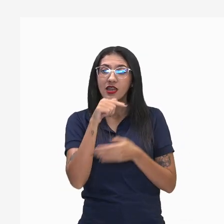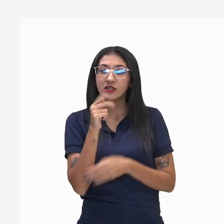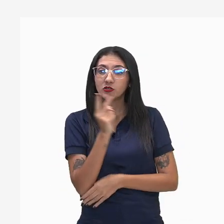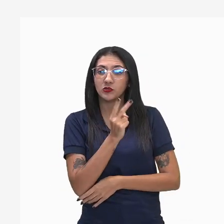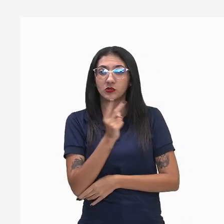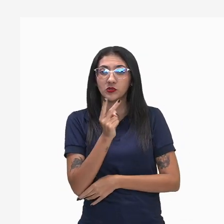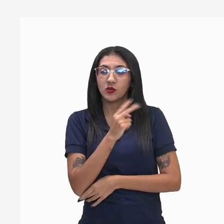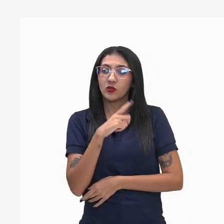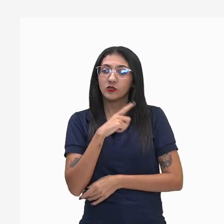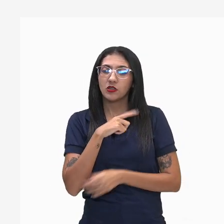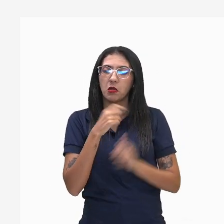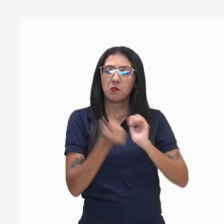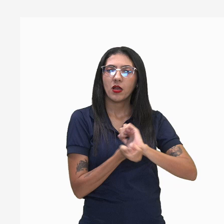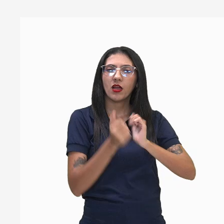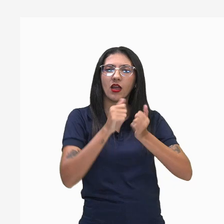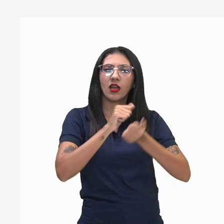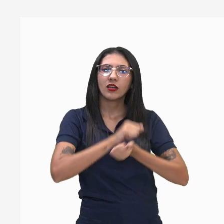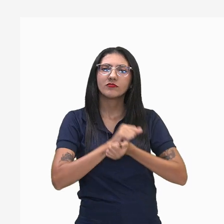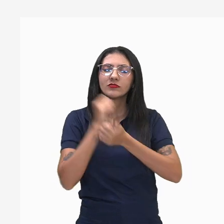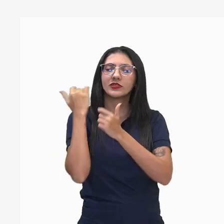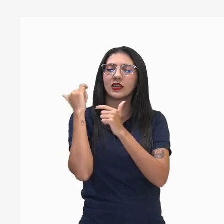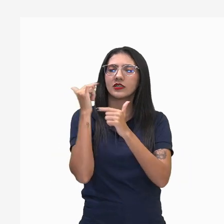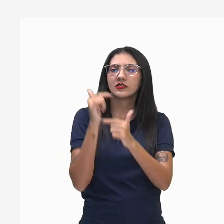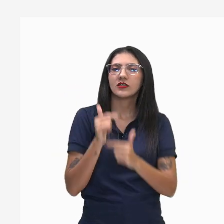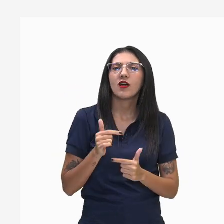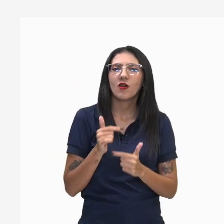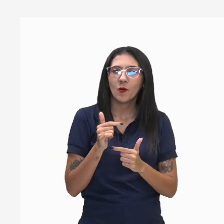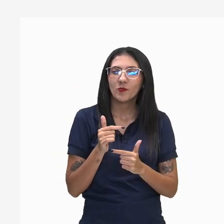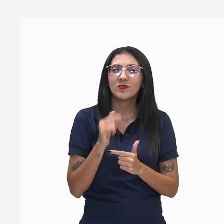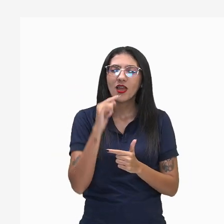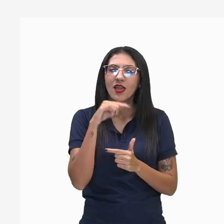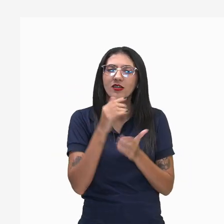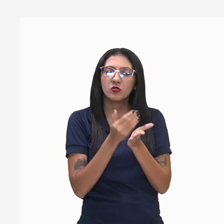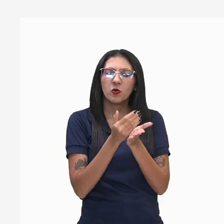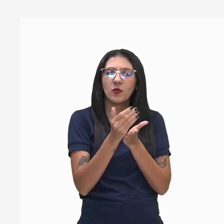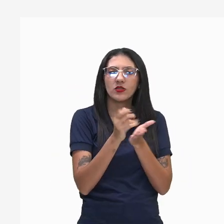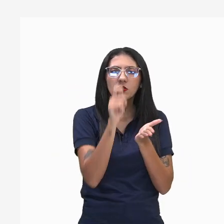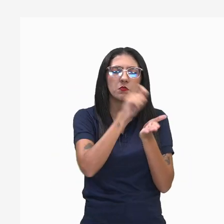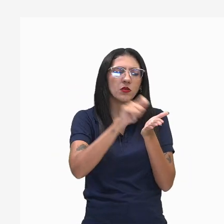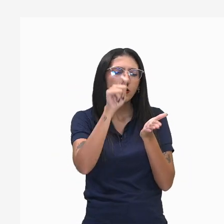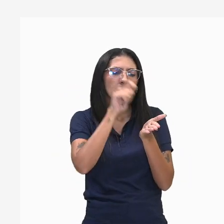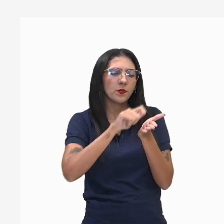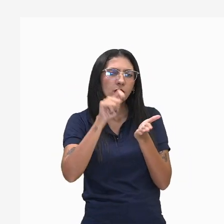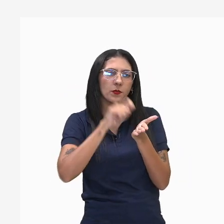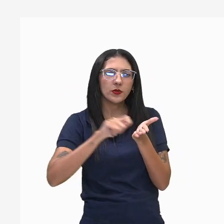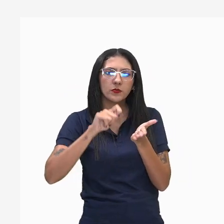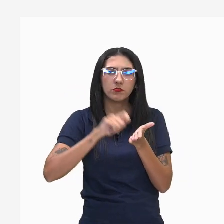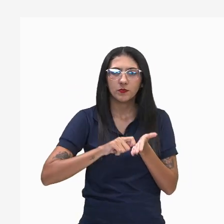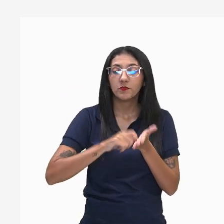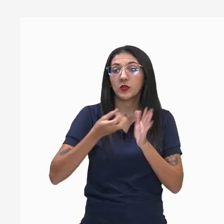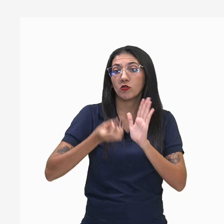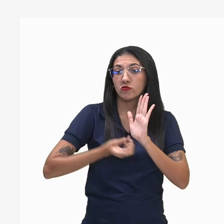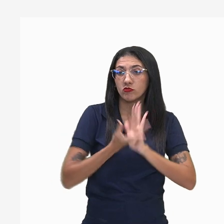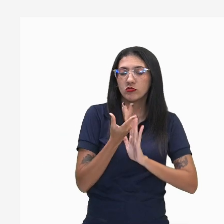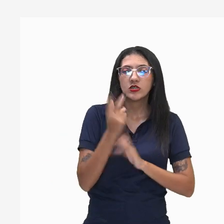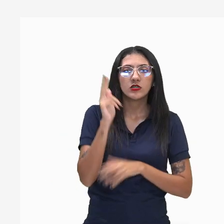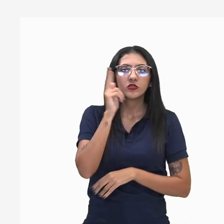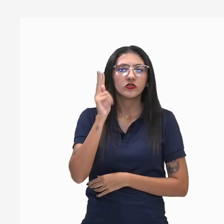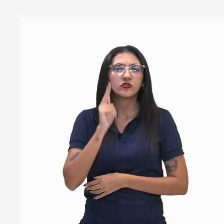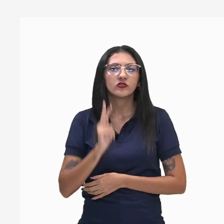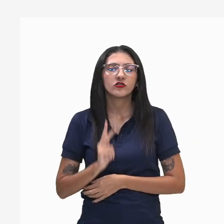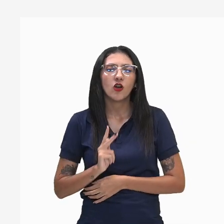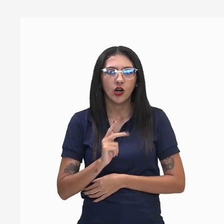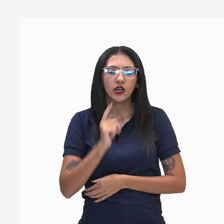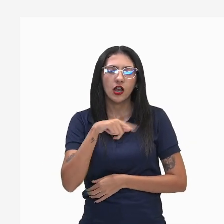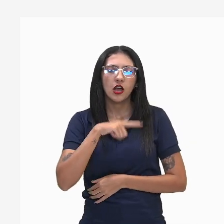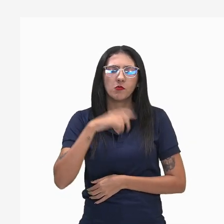essa tradição oral em tradição escrita, começam a escrever, a compor obras, né, que